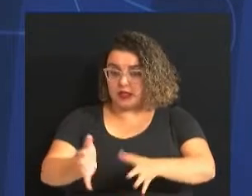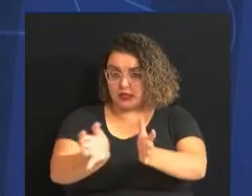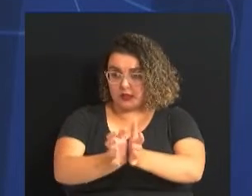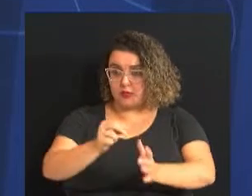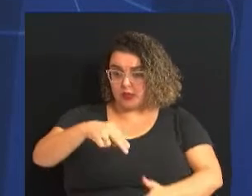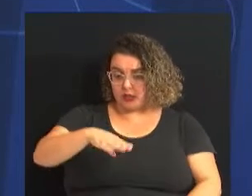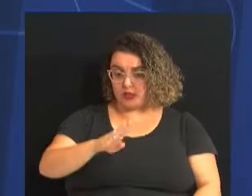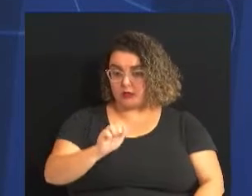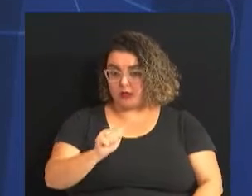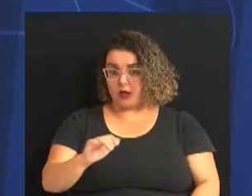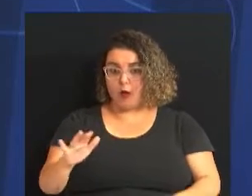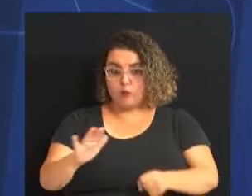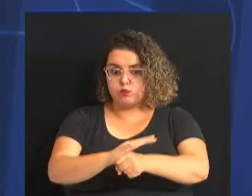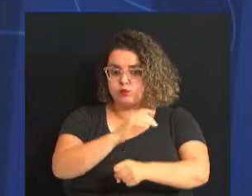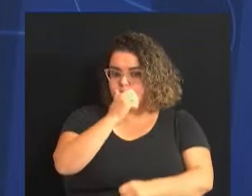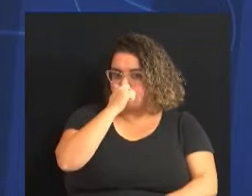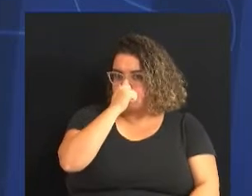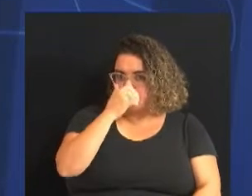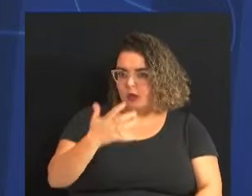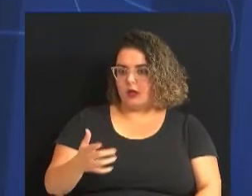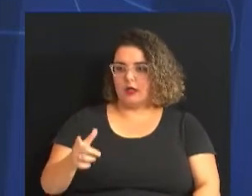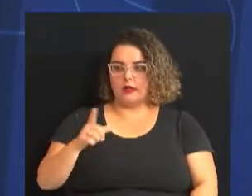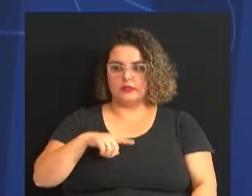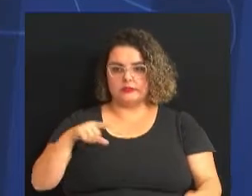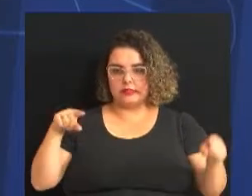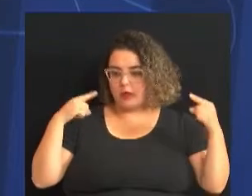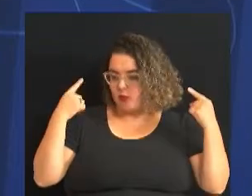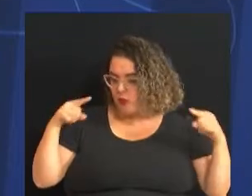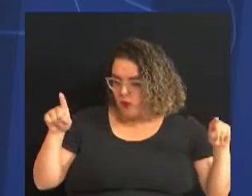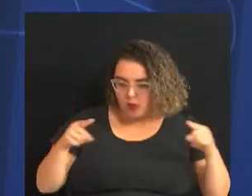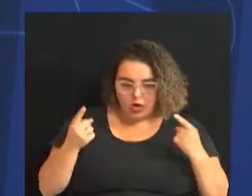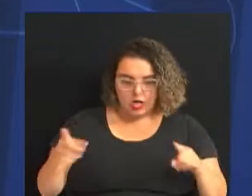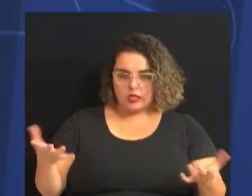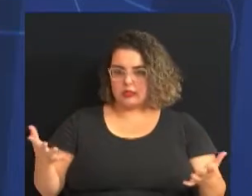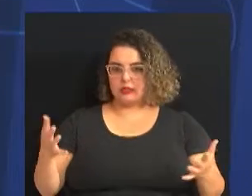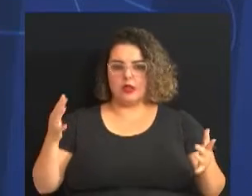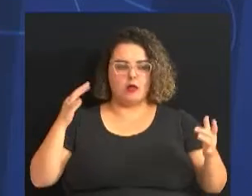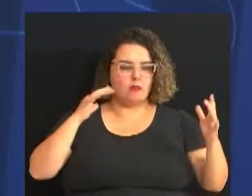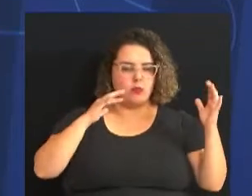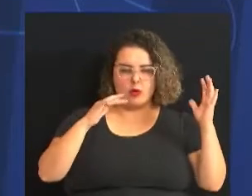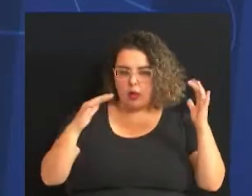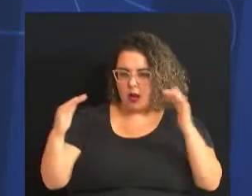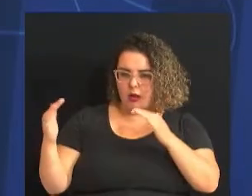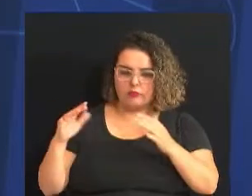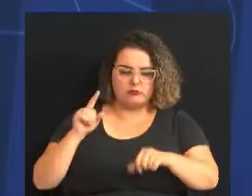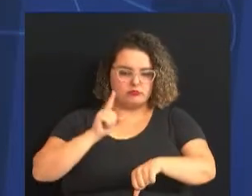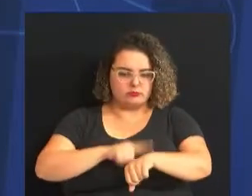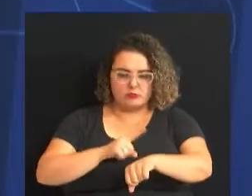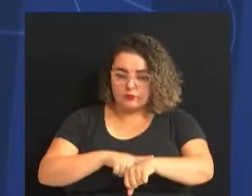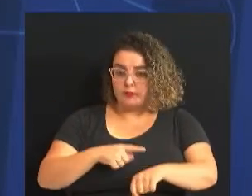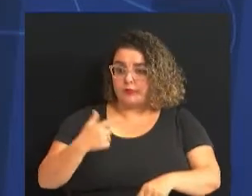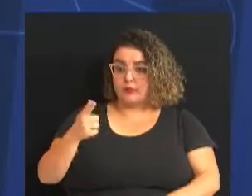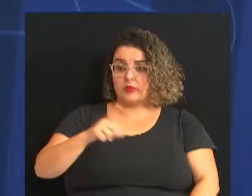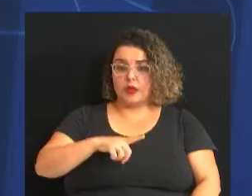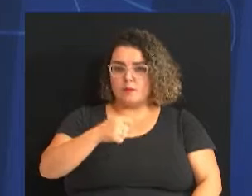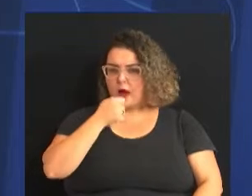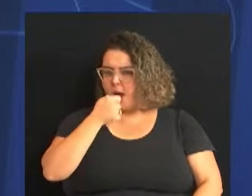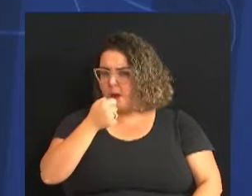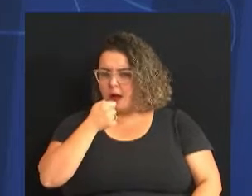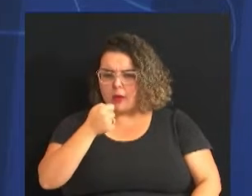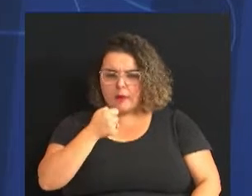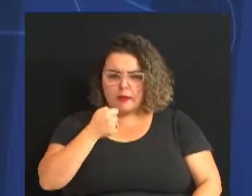um ginásio e aí tem música ambiente, então tem trilha sonora, tem um tempo, tem um locutor, as